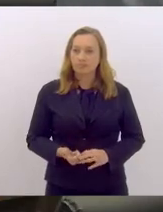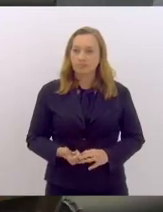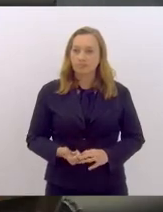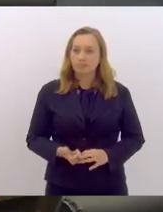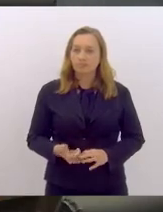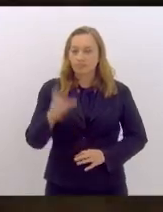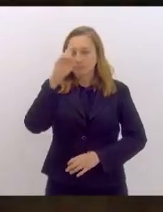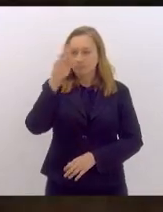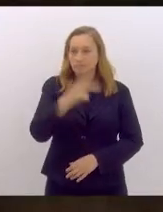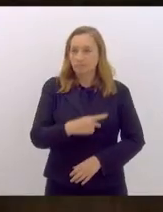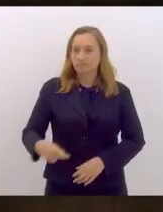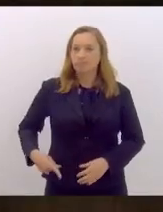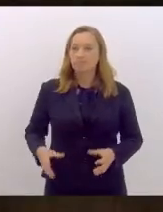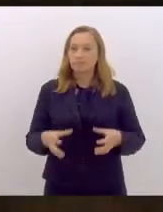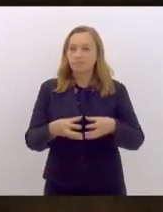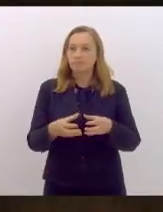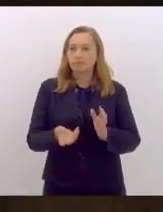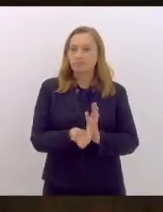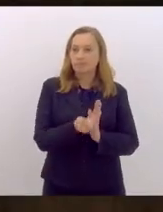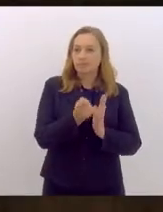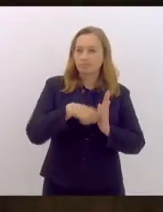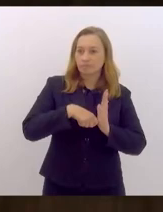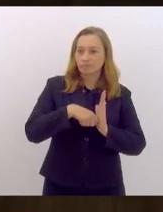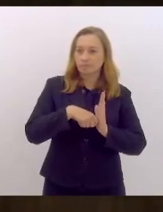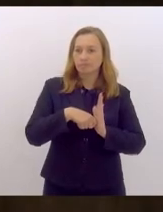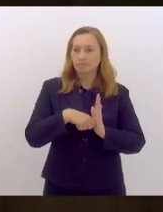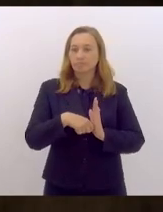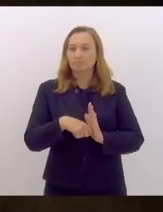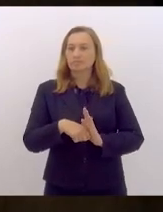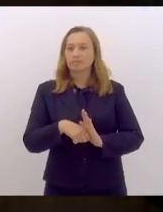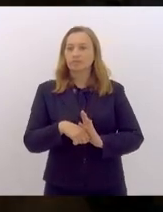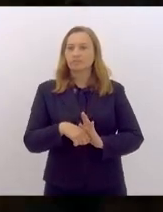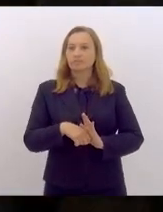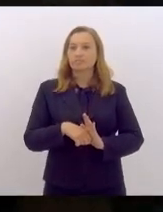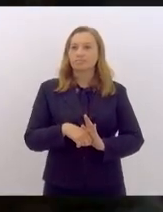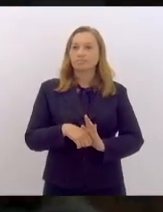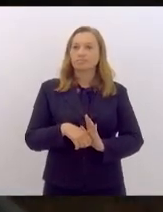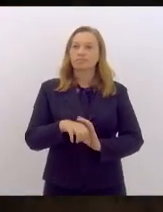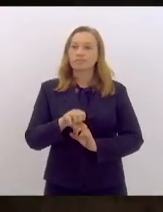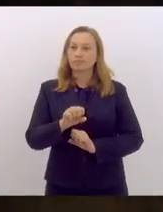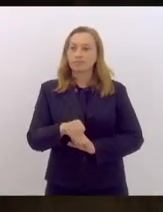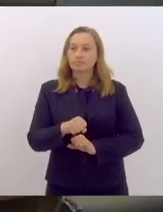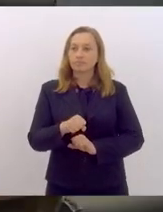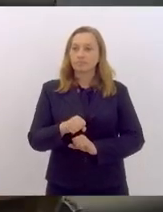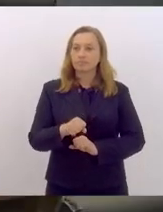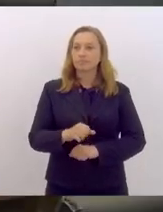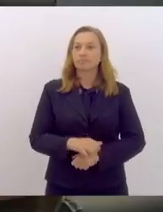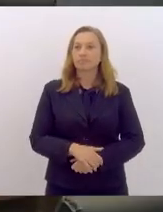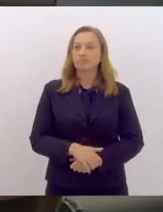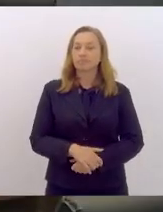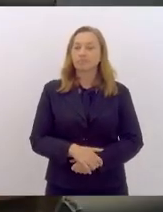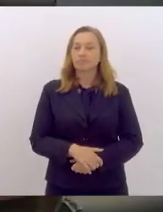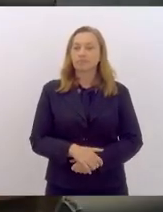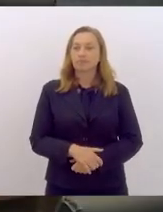Senhor presidente, pela Comissão de Tributação, no mérito, parecer é favorável.